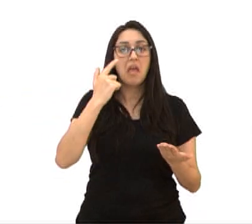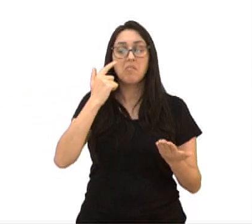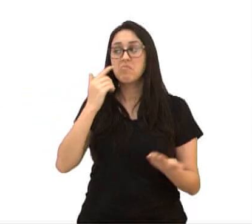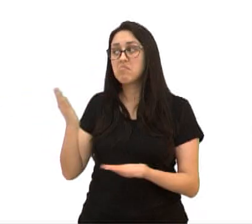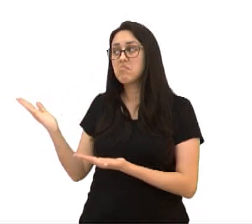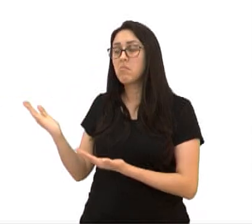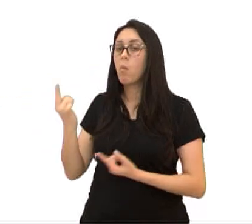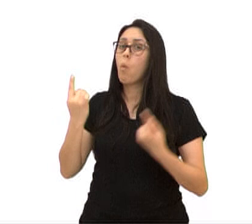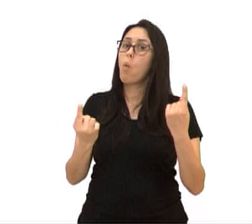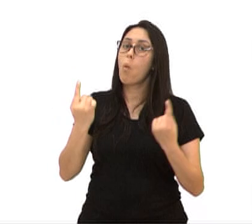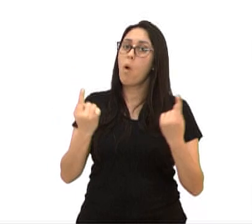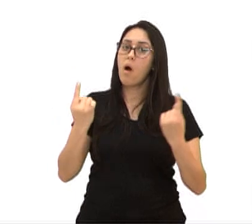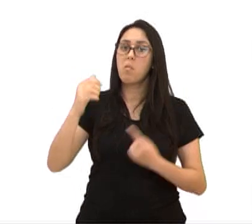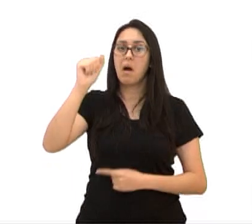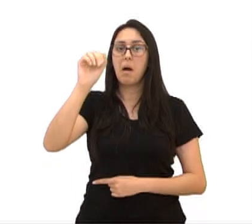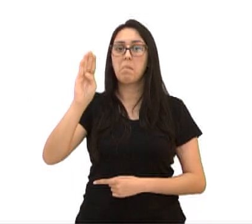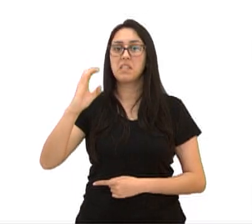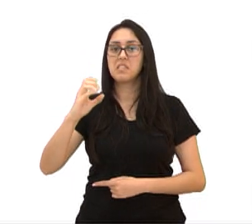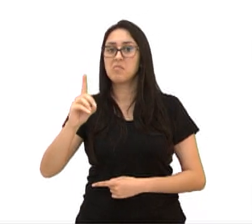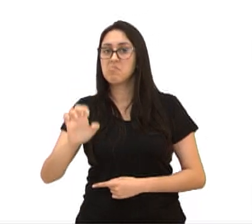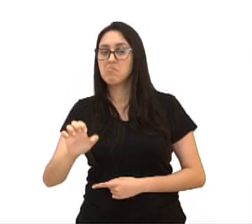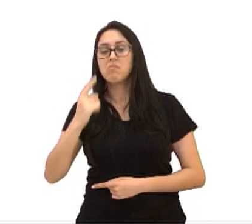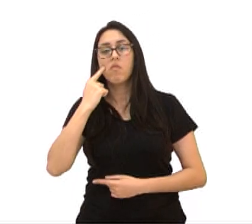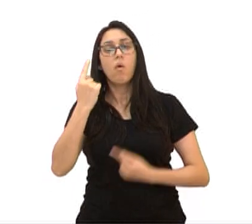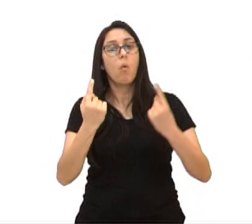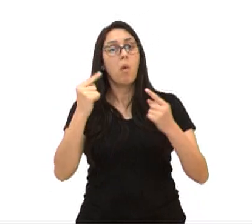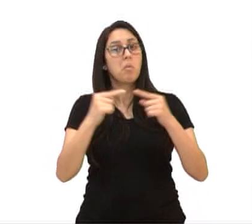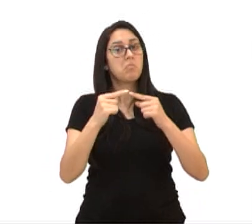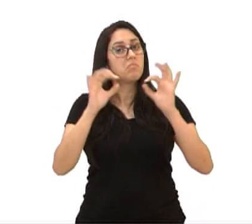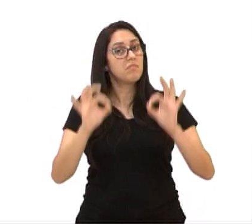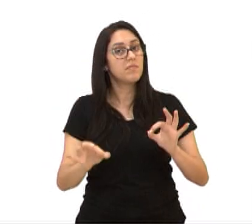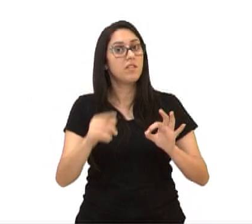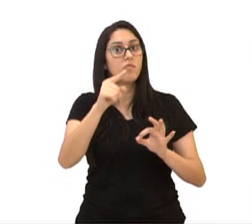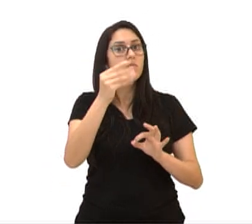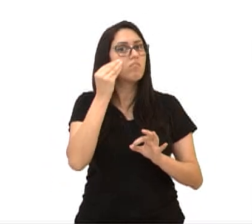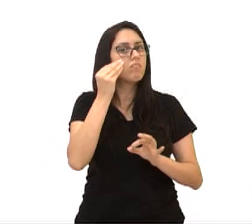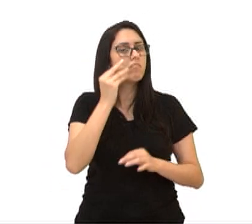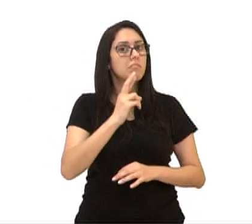oxigênio. Anotaram o que eu falei antes lá? Vai ajudar vocês a responder essa perguntinha.